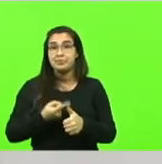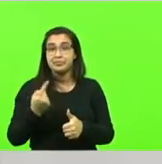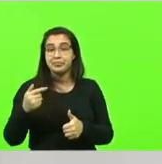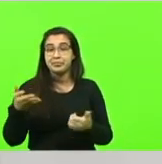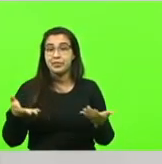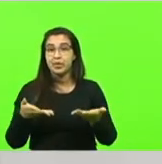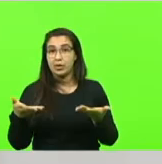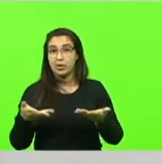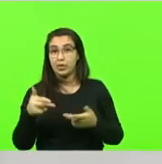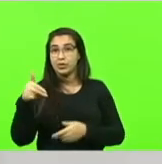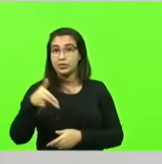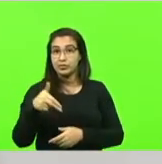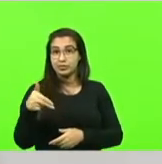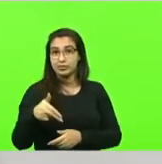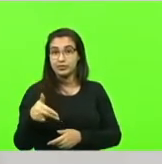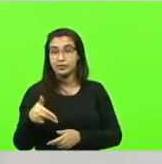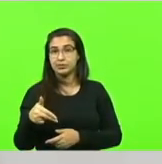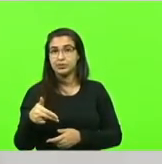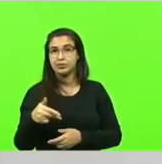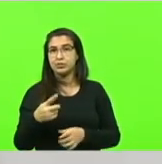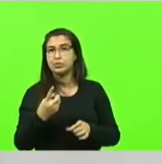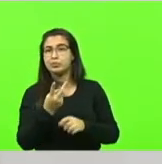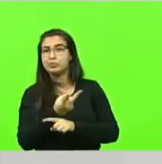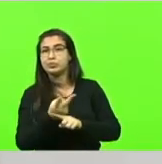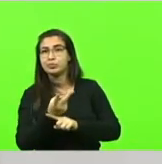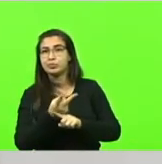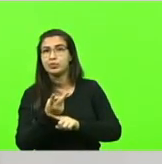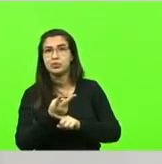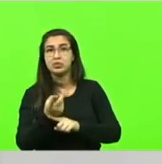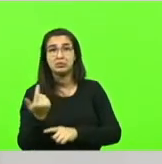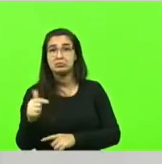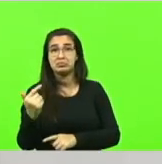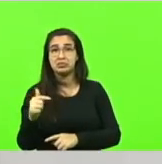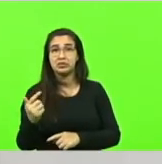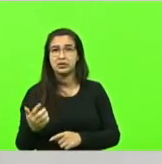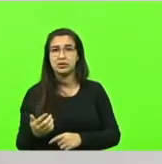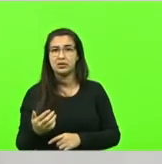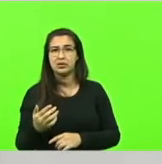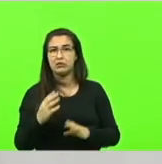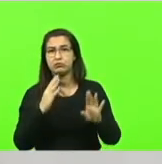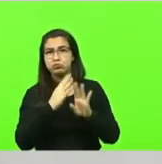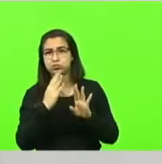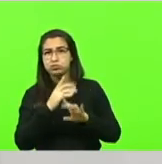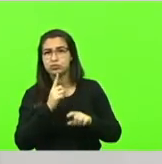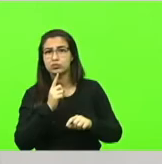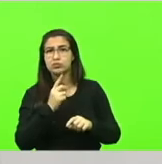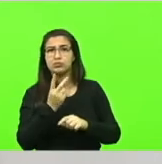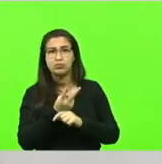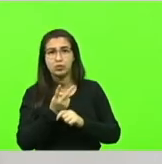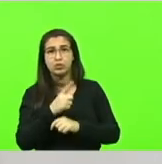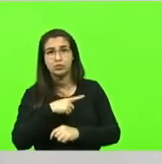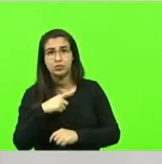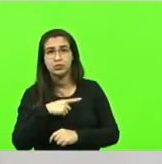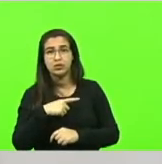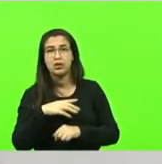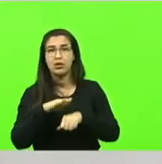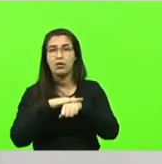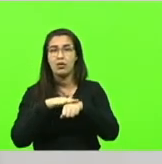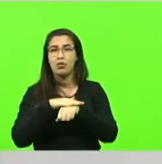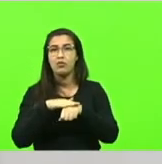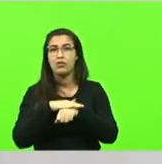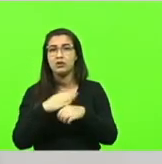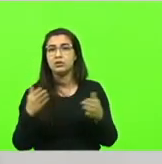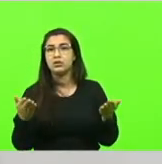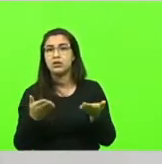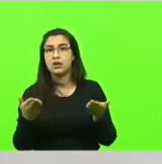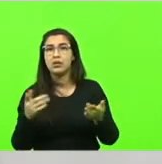mês. Eu fui procurar no Diário Oficial, não encontrei, porque eu estou monitorando. Daí falei com ele, falou, não, agora foi da